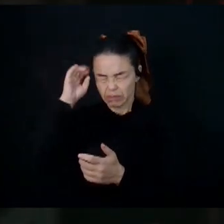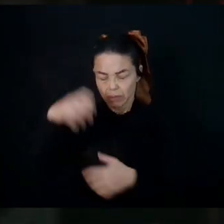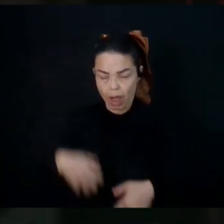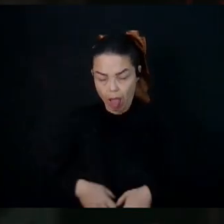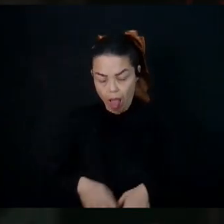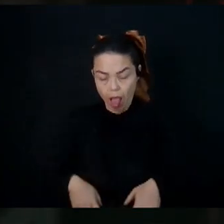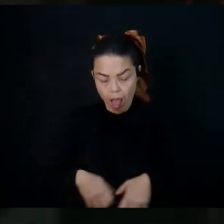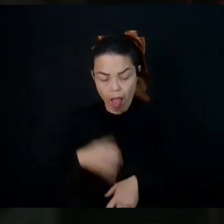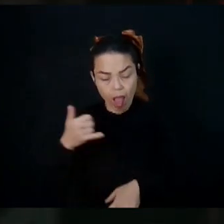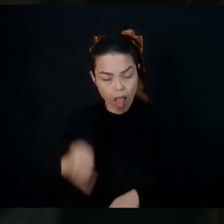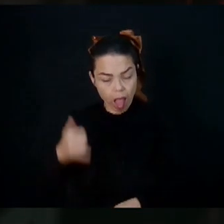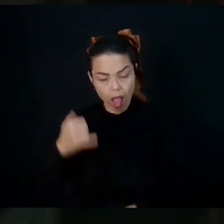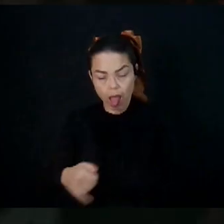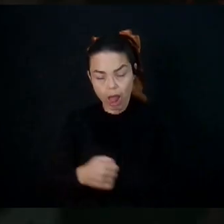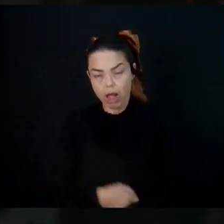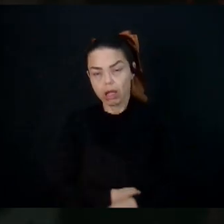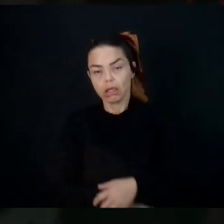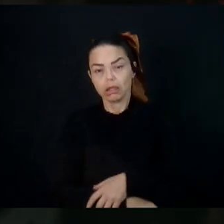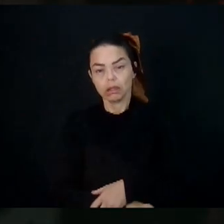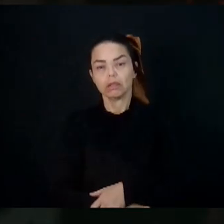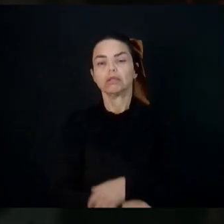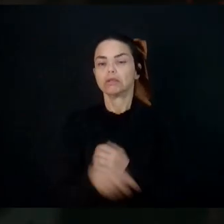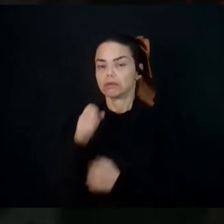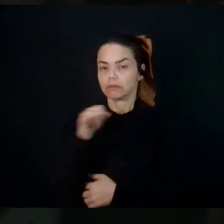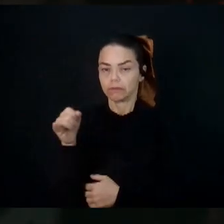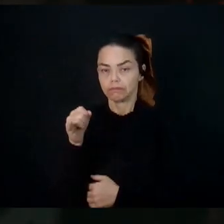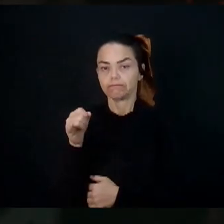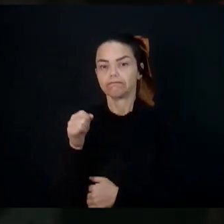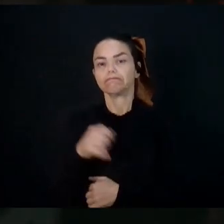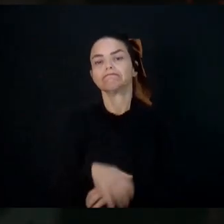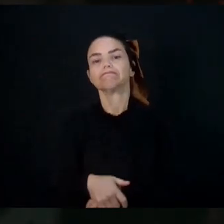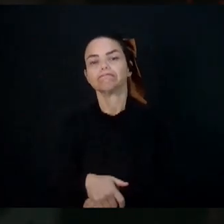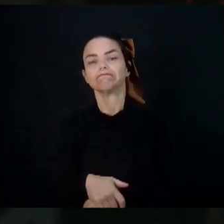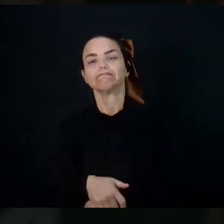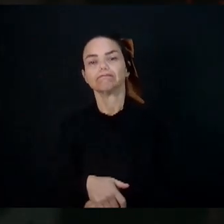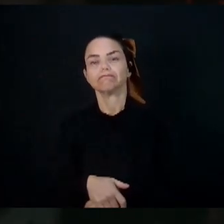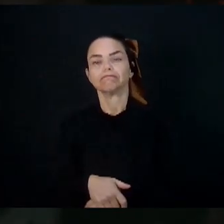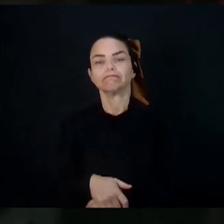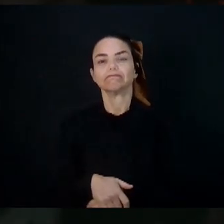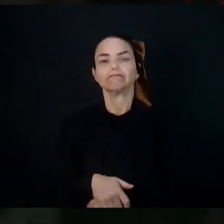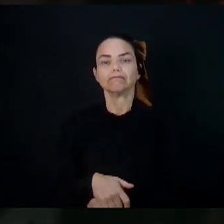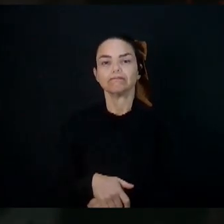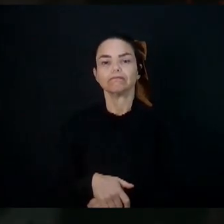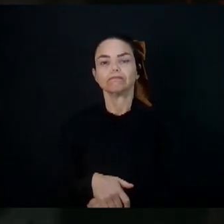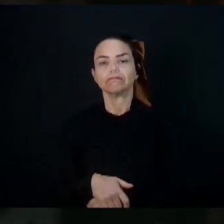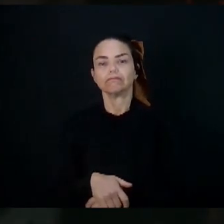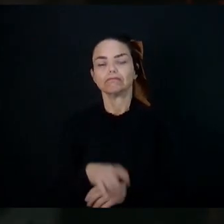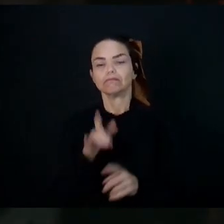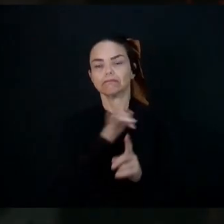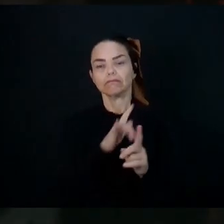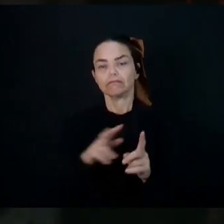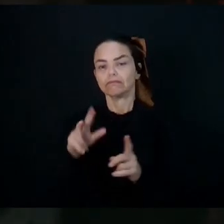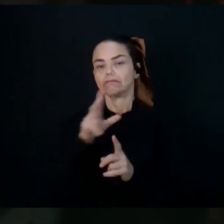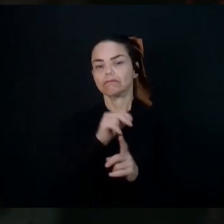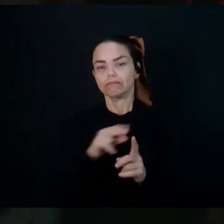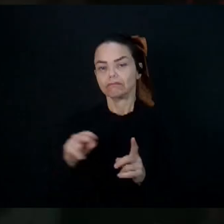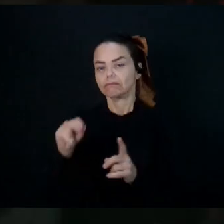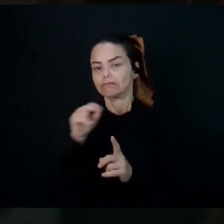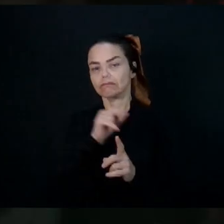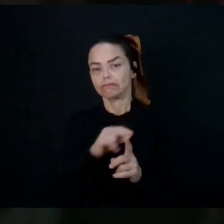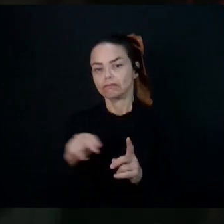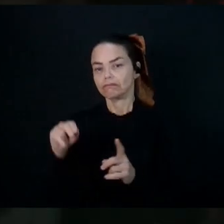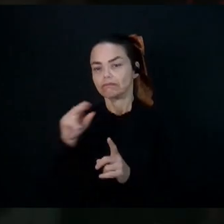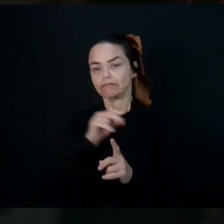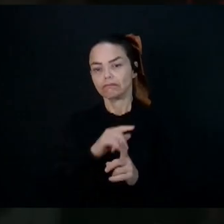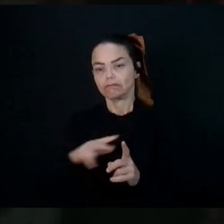está. E se isso for uma situação de manipulação, que pode ser, que a criança não quer levantar, gente,